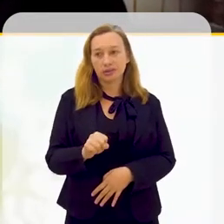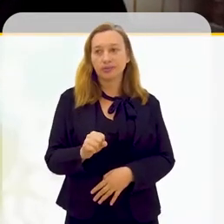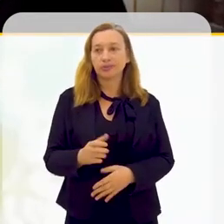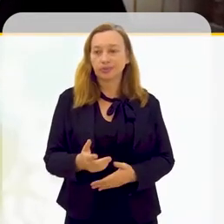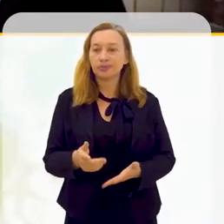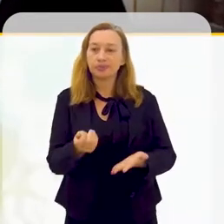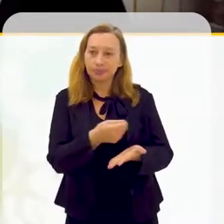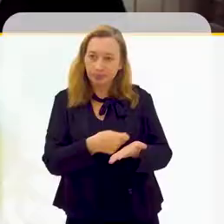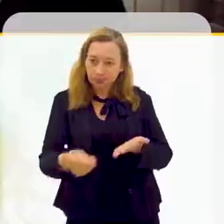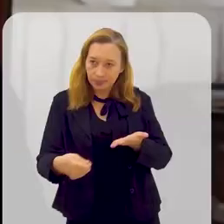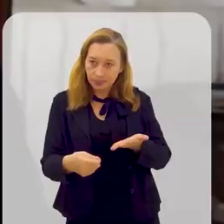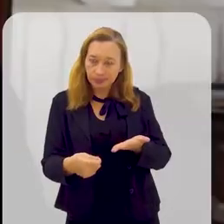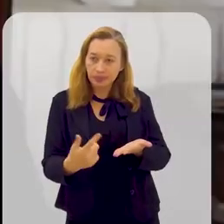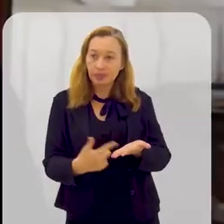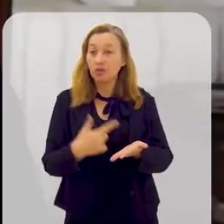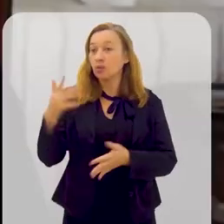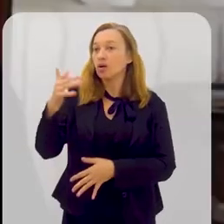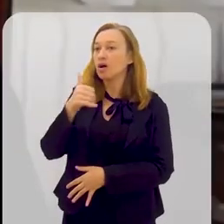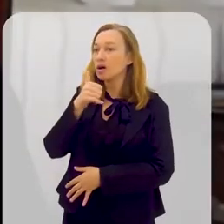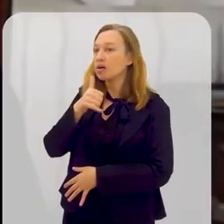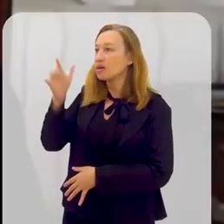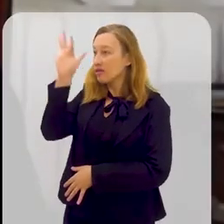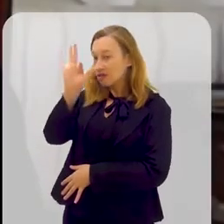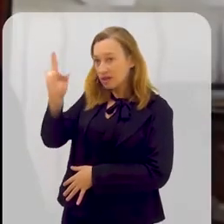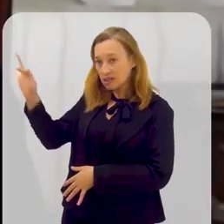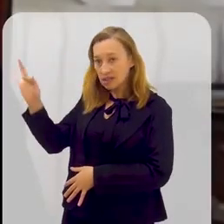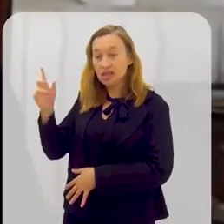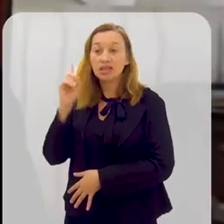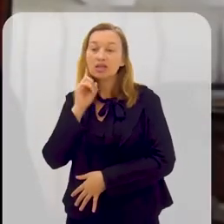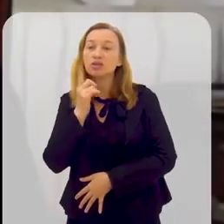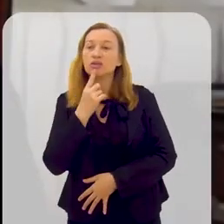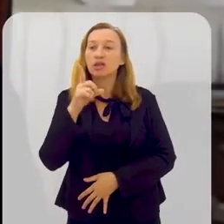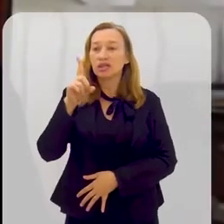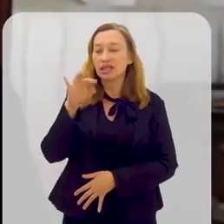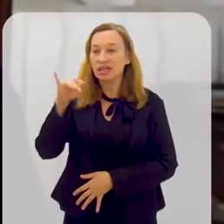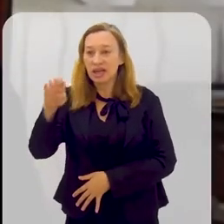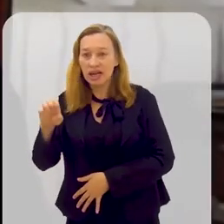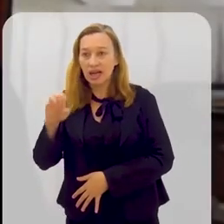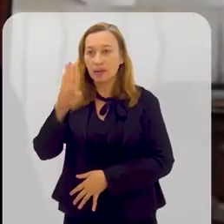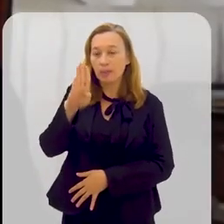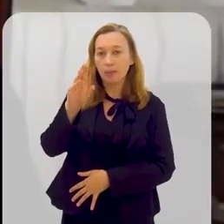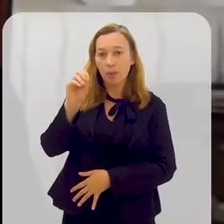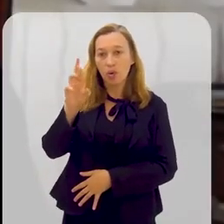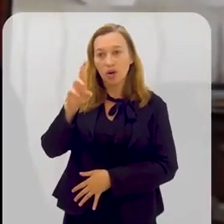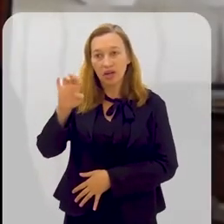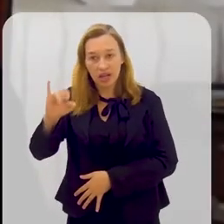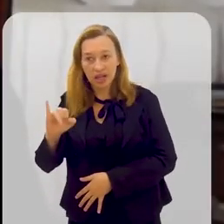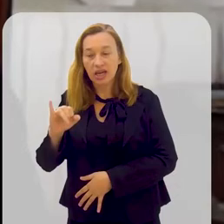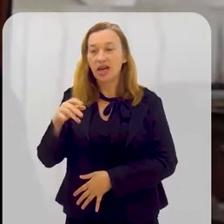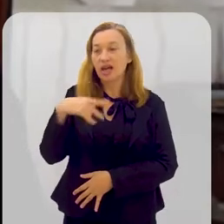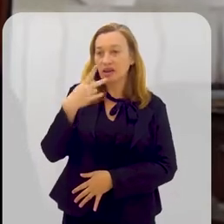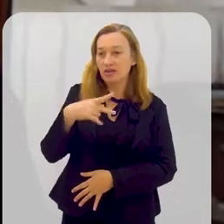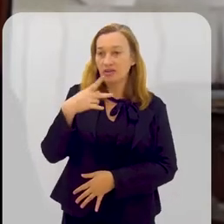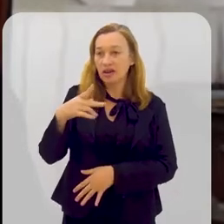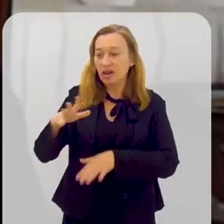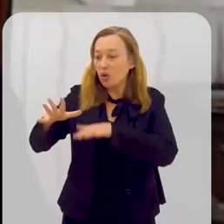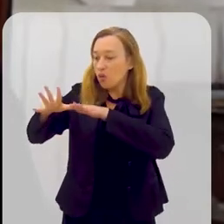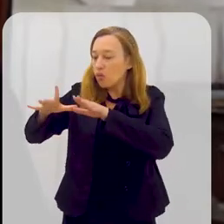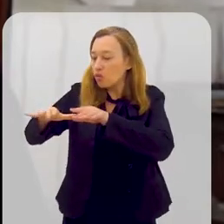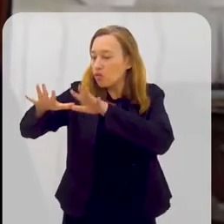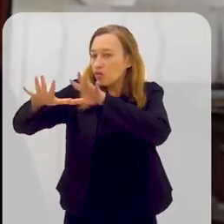é isso é descrito no livro de uma francesa surda a Daniela Bori ela escreve